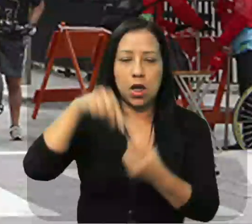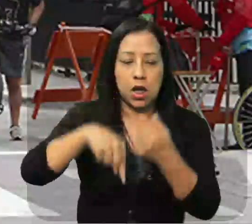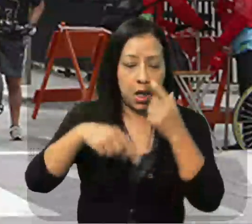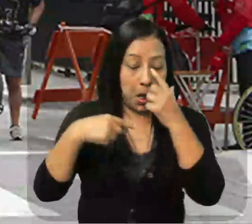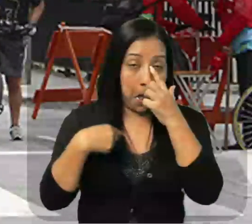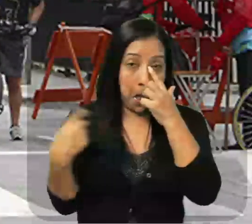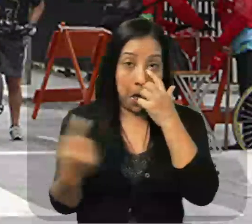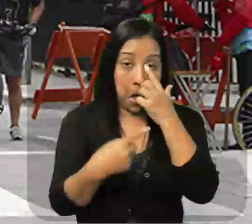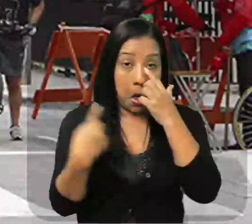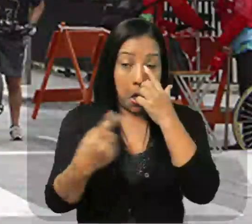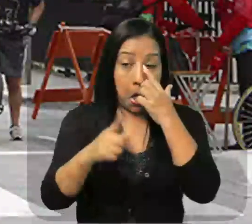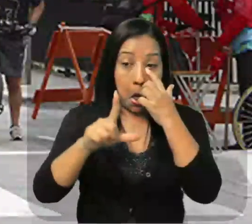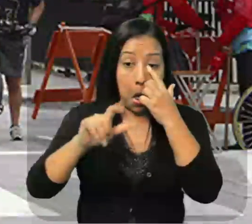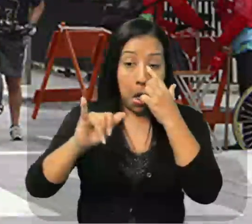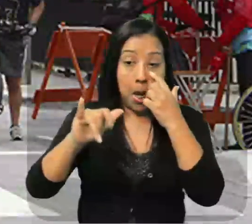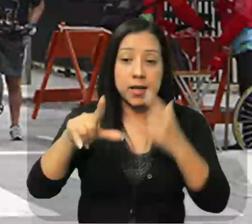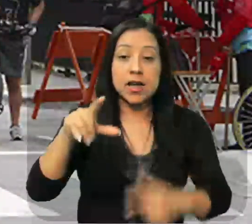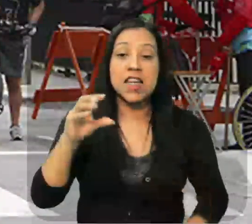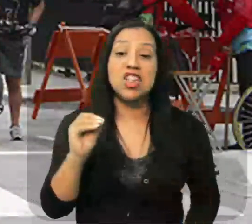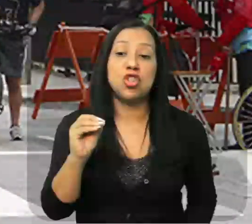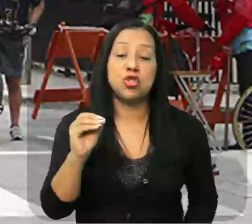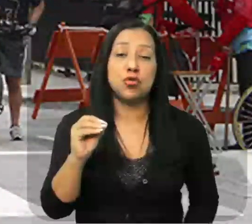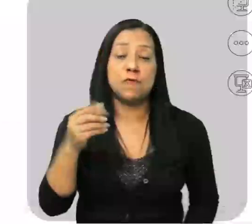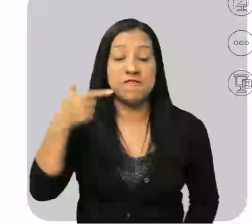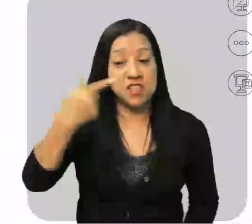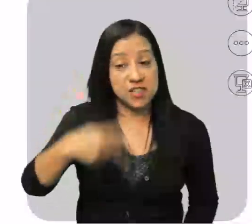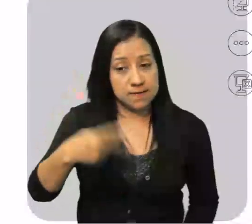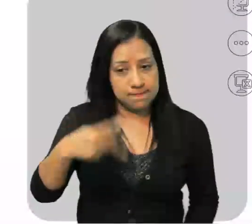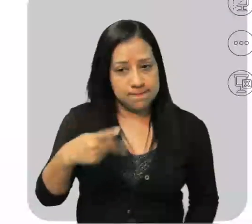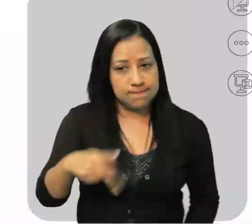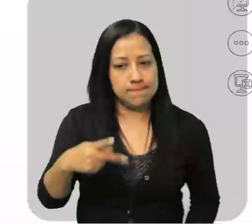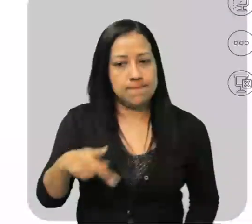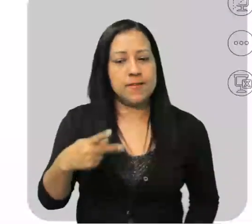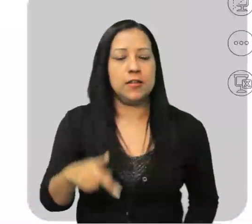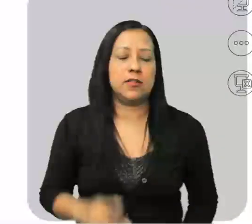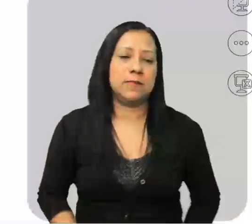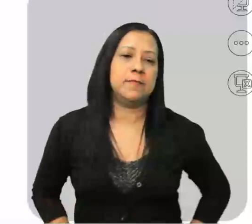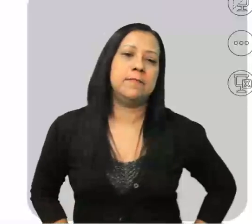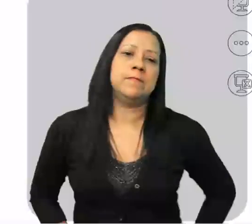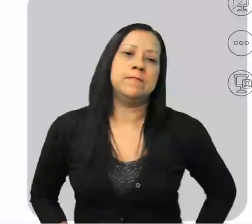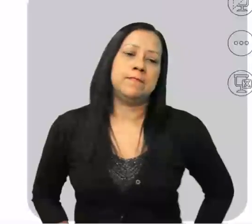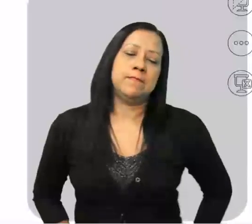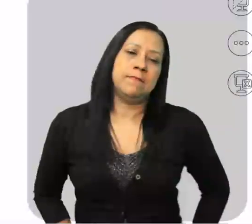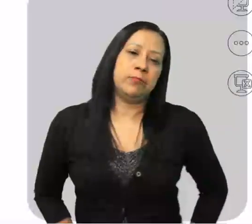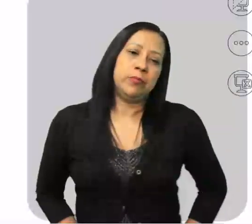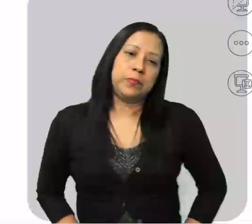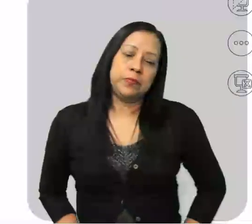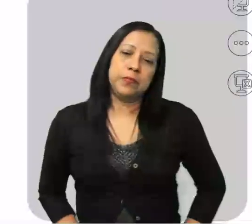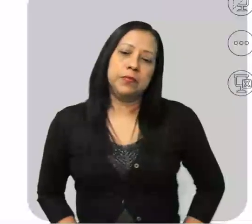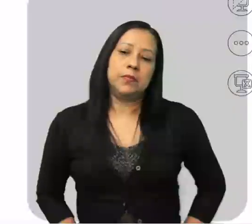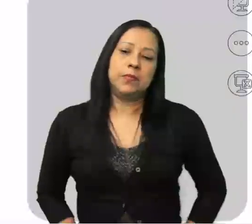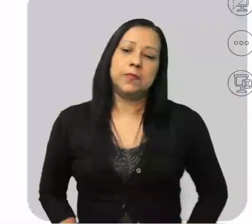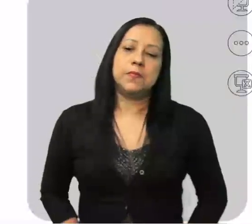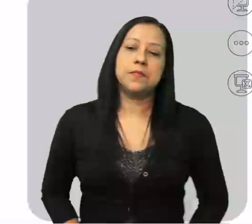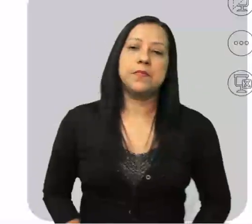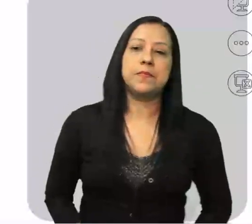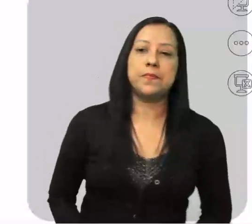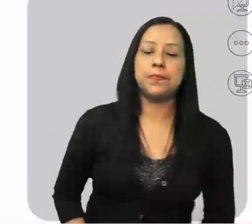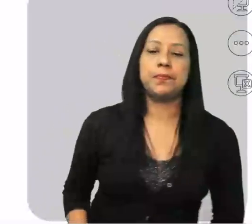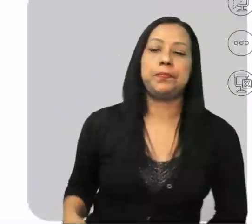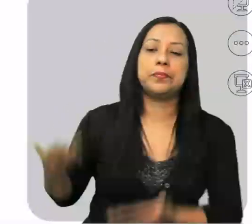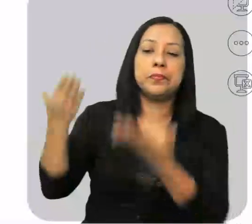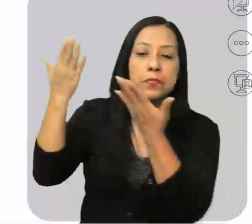Professor, que interessante. Pois é, apenas uma reflexão. Nosso lixo fica aqui. Ok? Vamos lá no